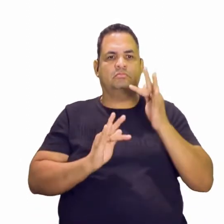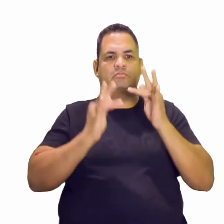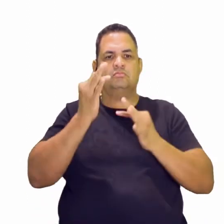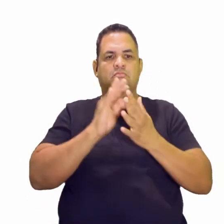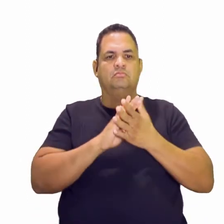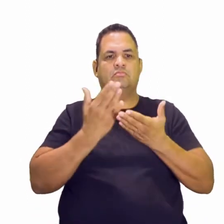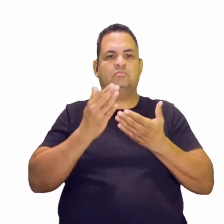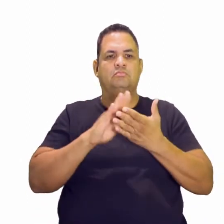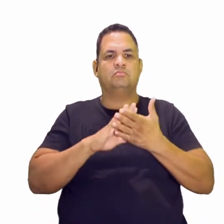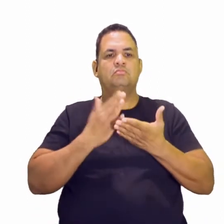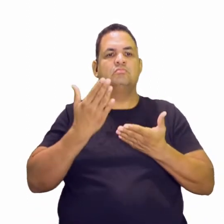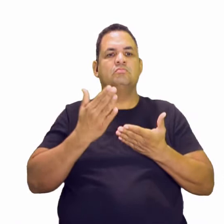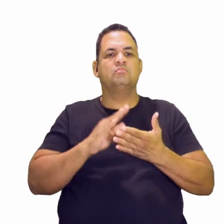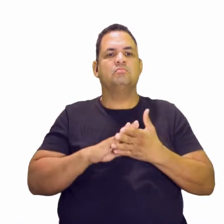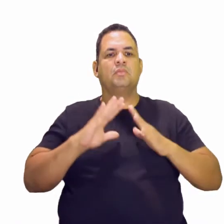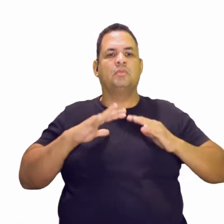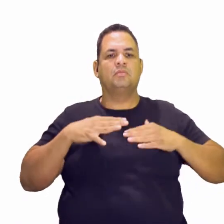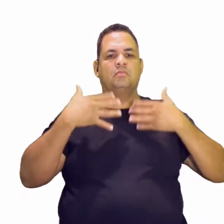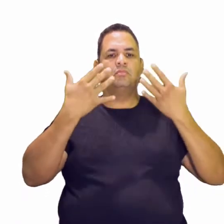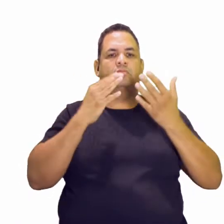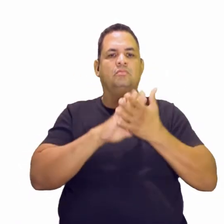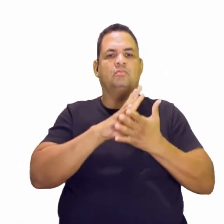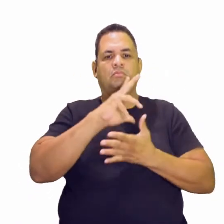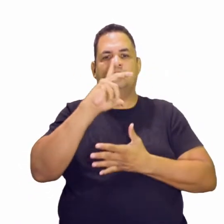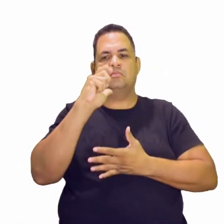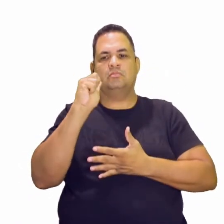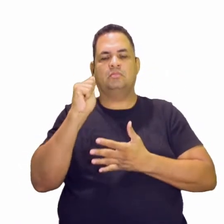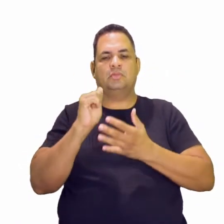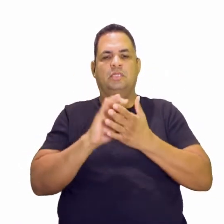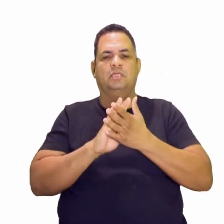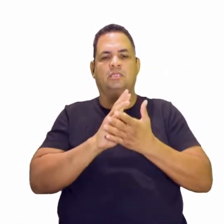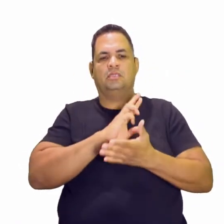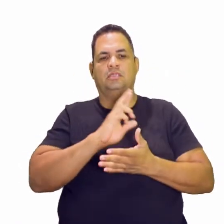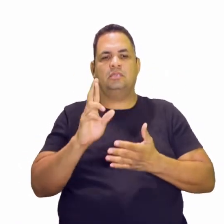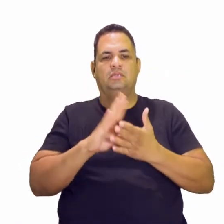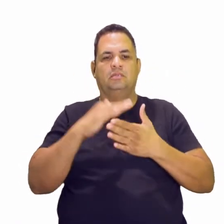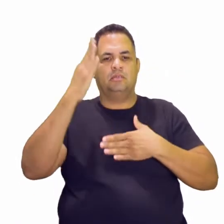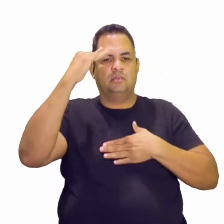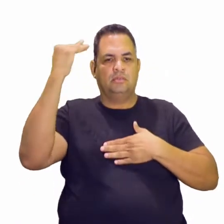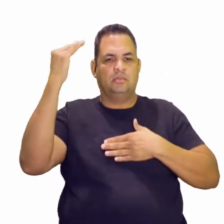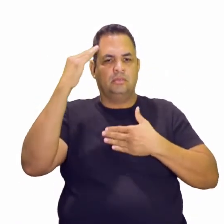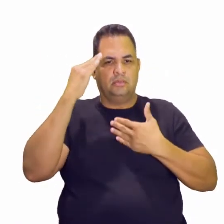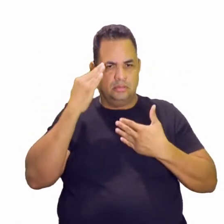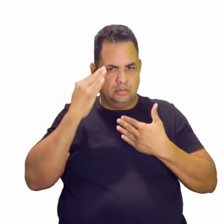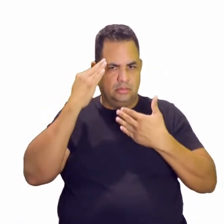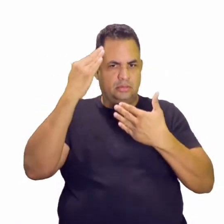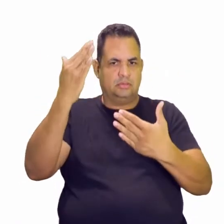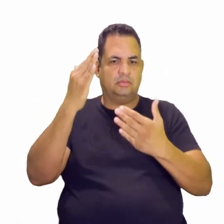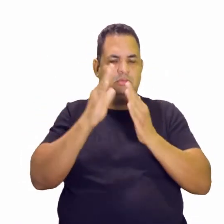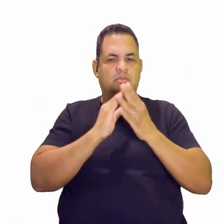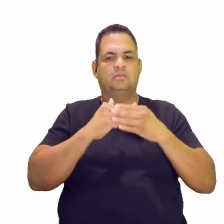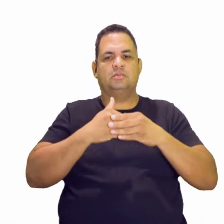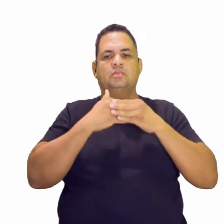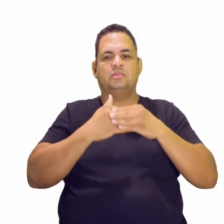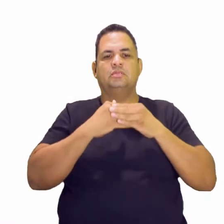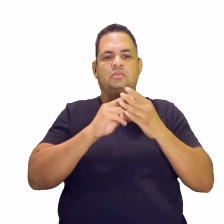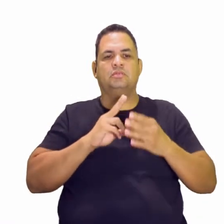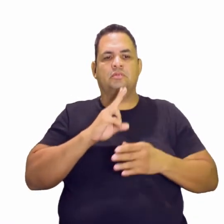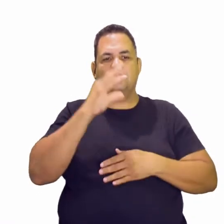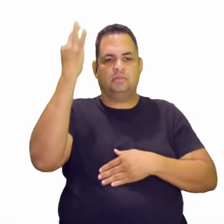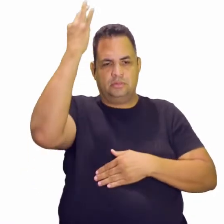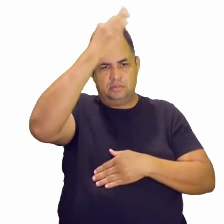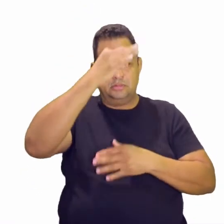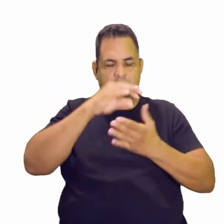de datas religiosas, homenagem, agradecimento, saudações às forças espirituais, danças